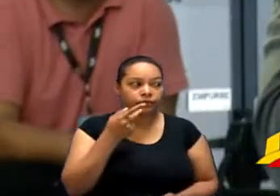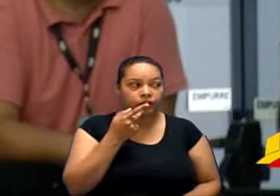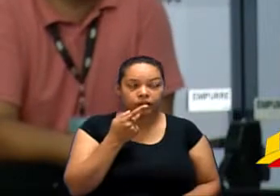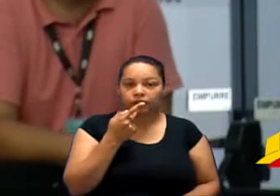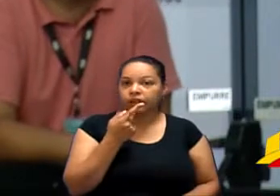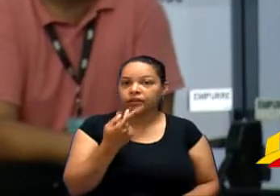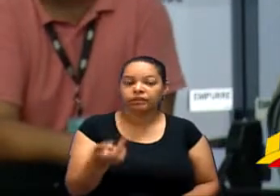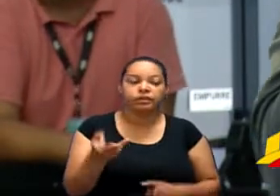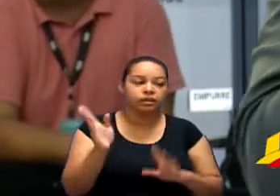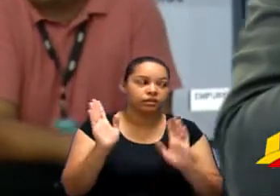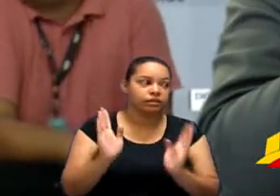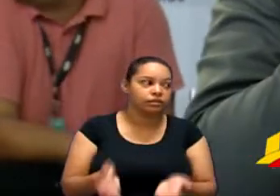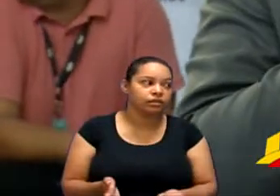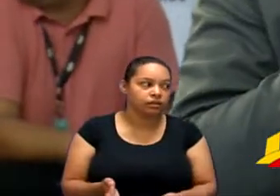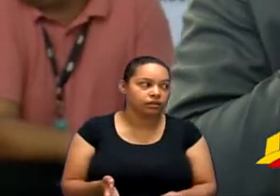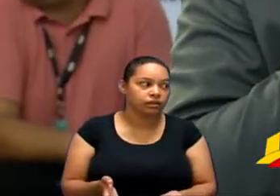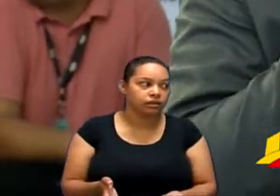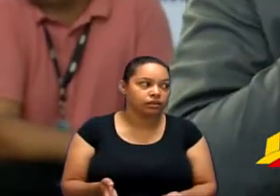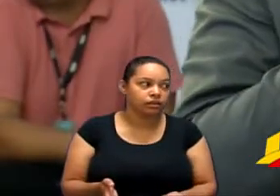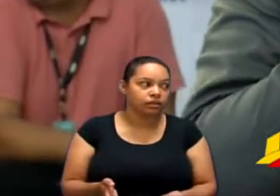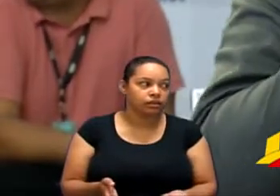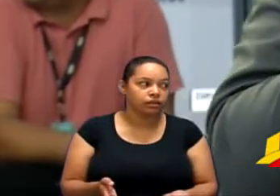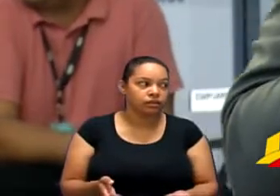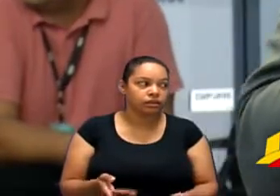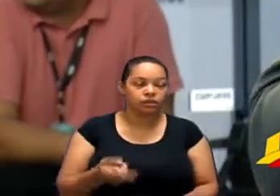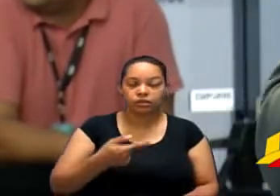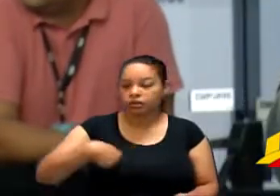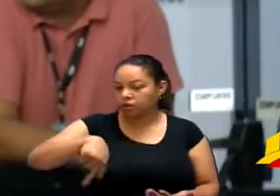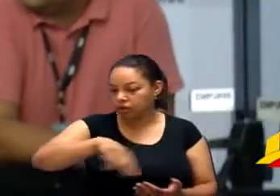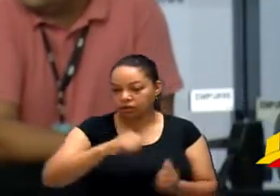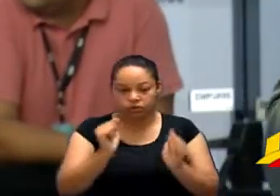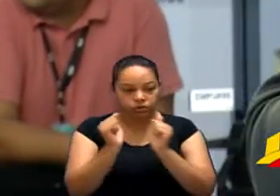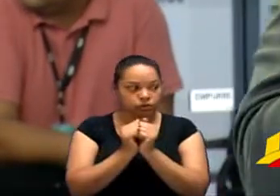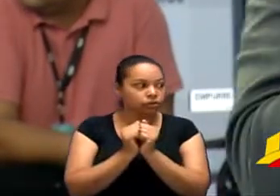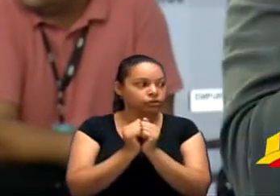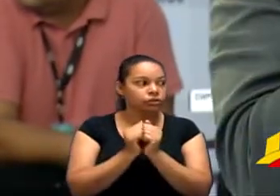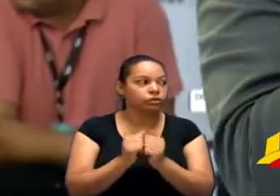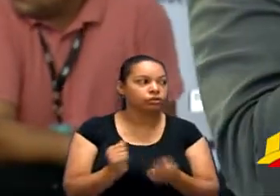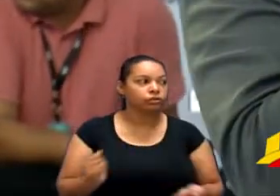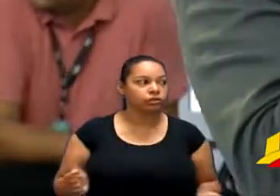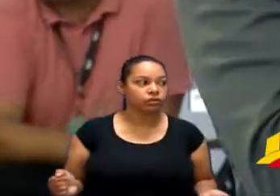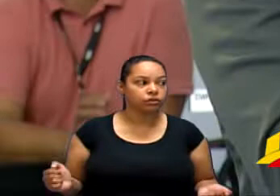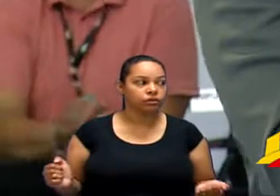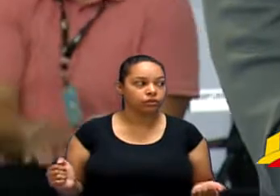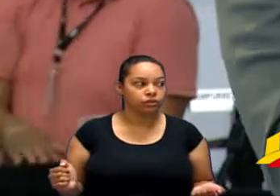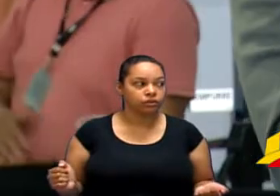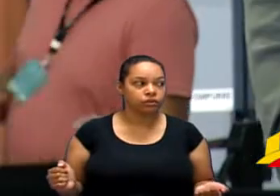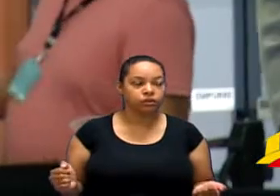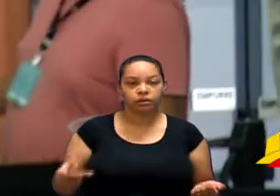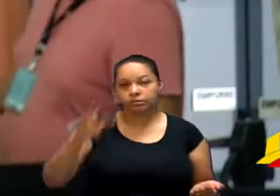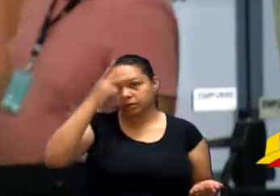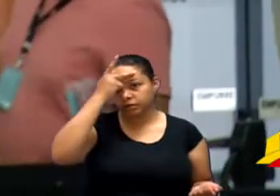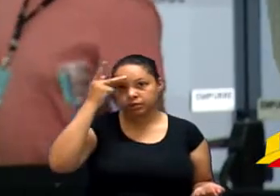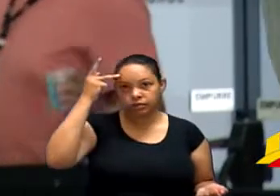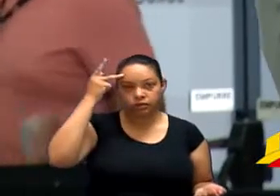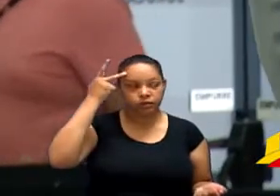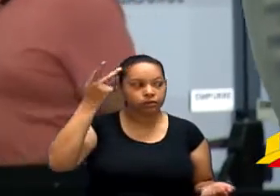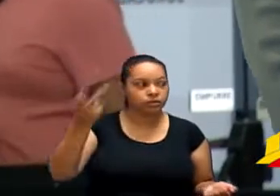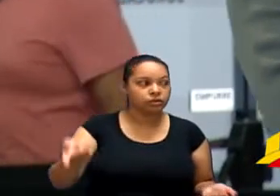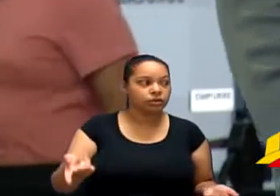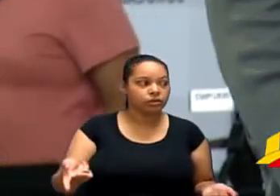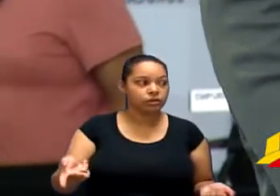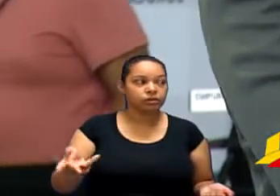ficou de fazer um projeto junto comigo porque aqui a gente tá tudo junto e misturado Como diz a população para trabalhar pelo povo Silvano